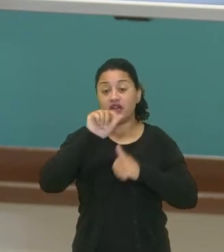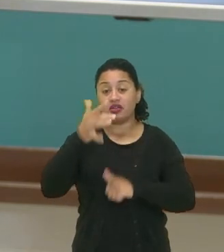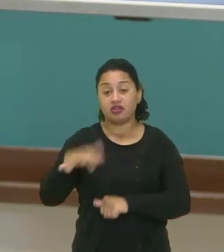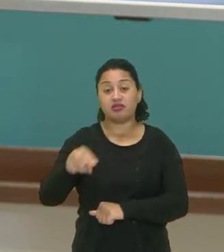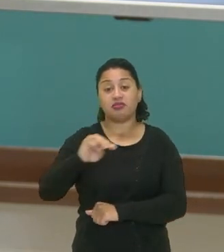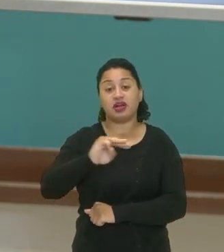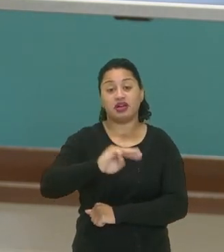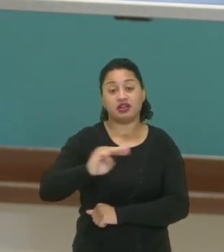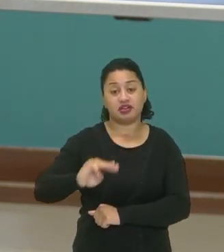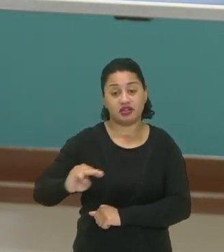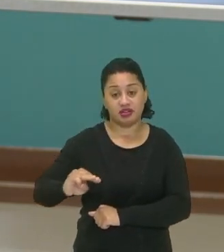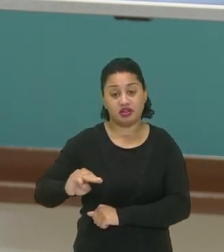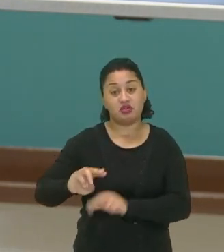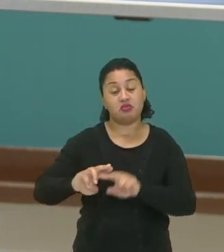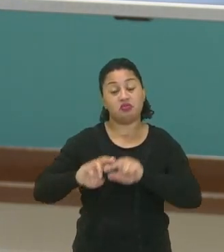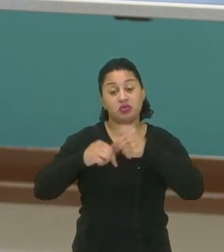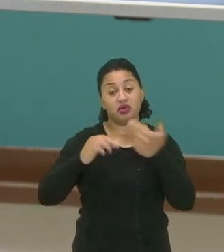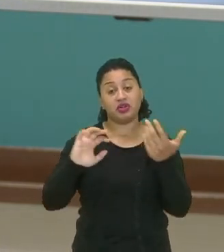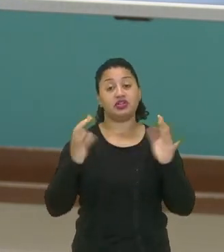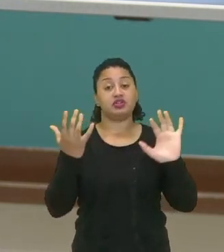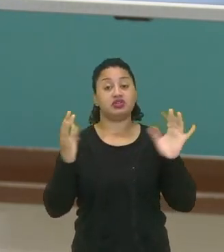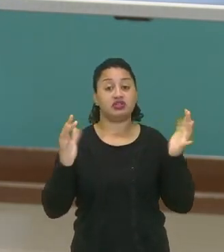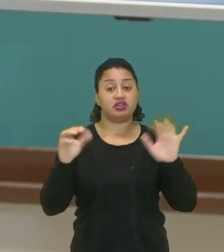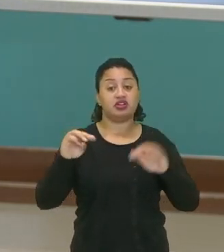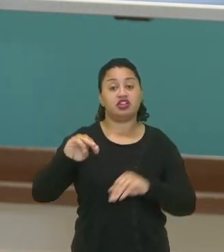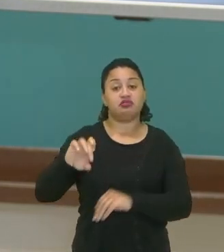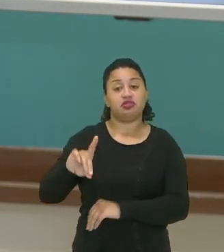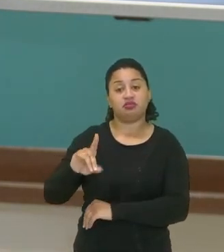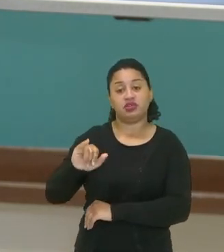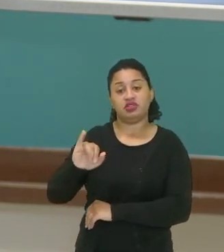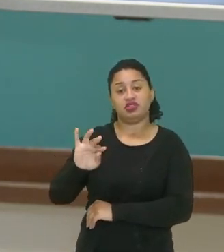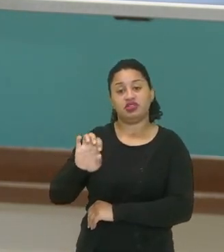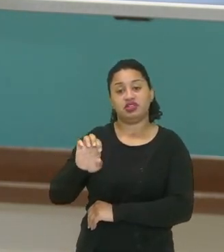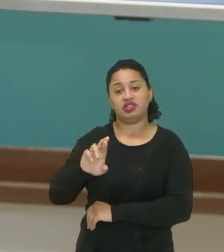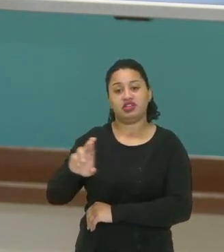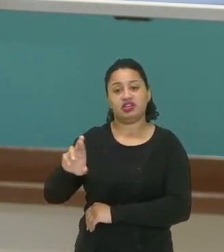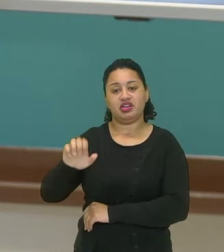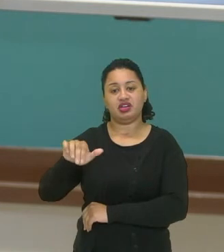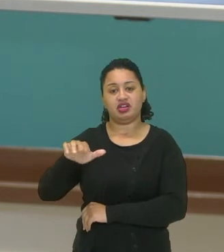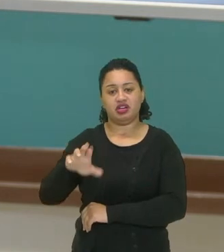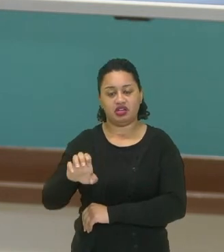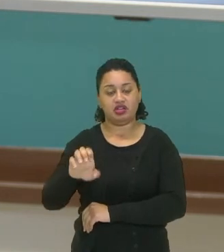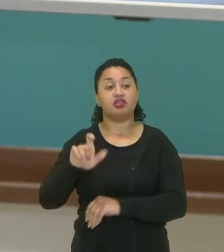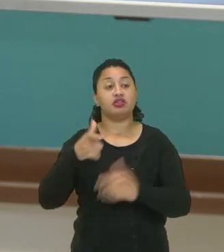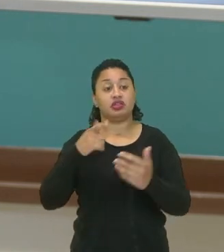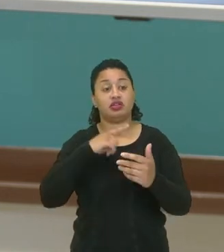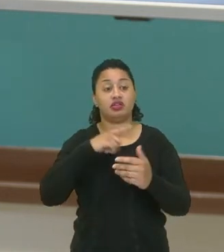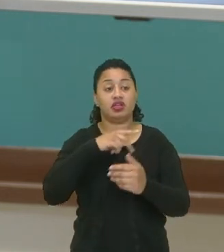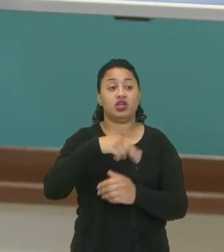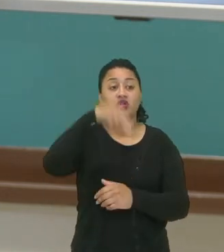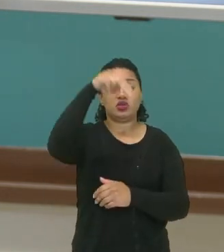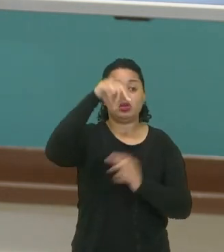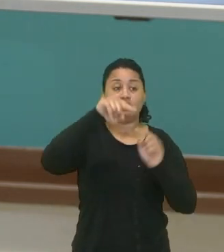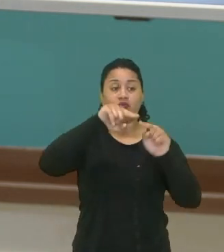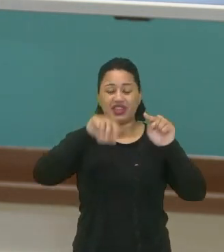nome clima mediterrâneo. Então, na África, ele aparece então nos extremos norte, extremos sul da